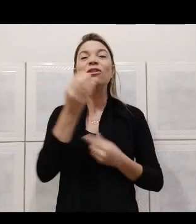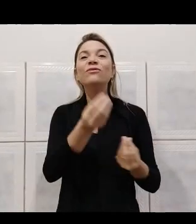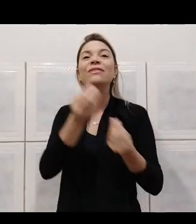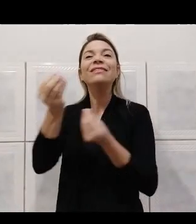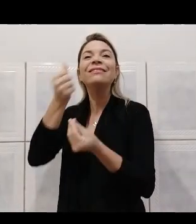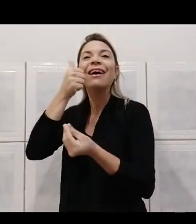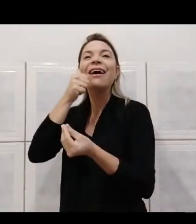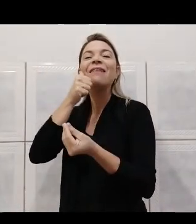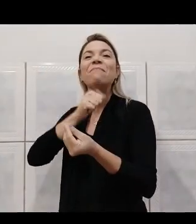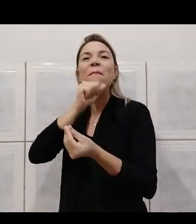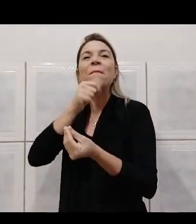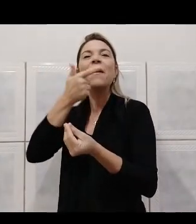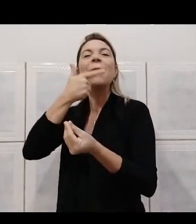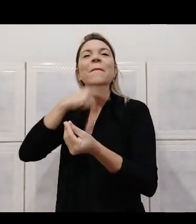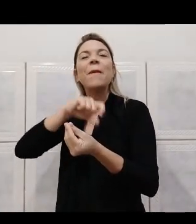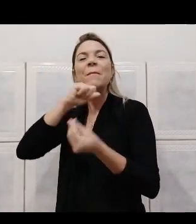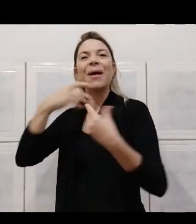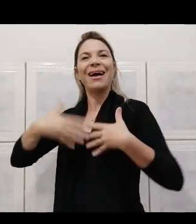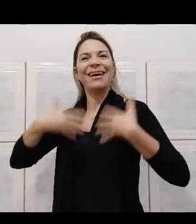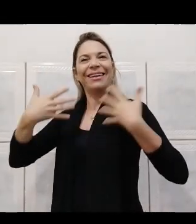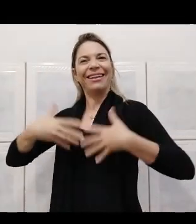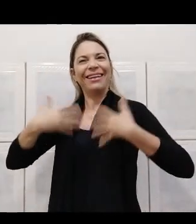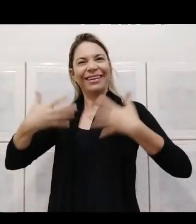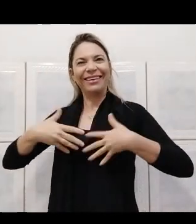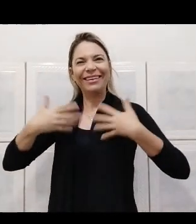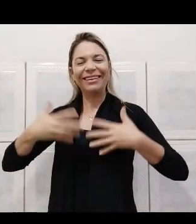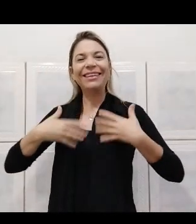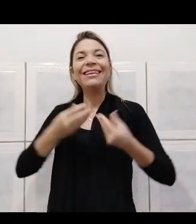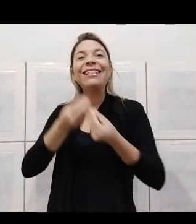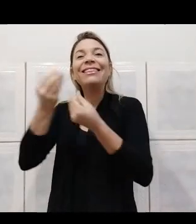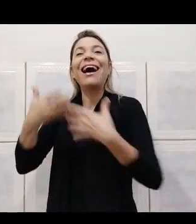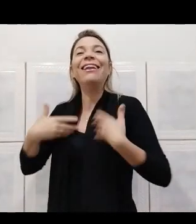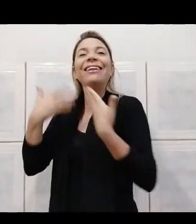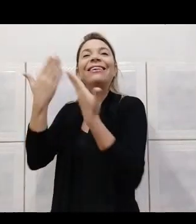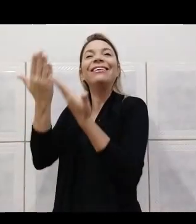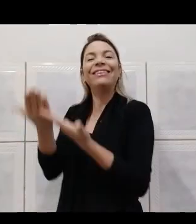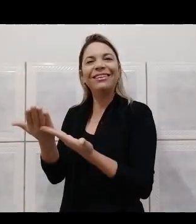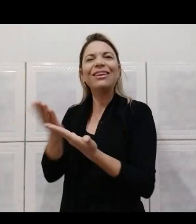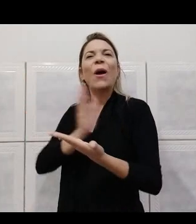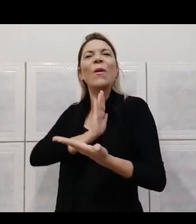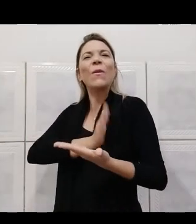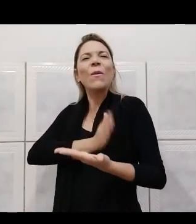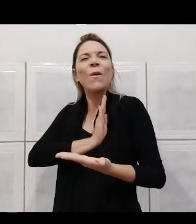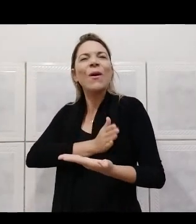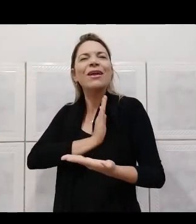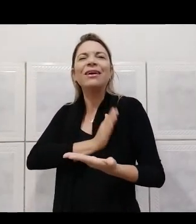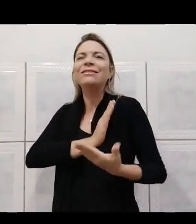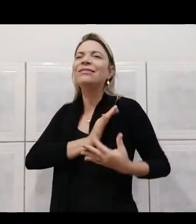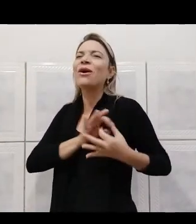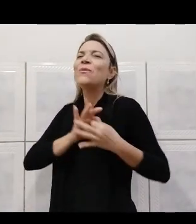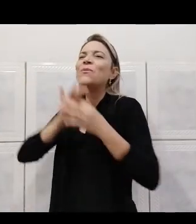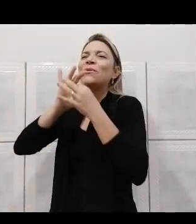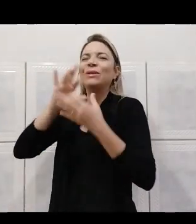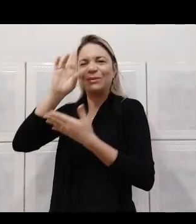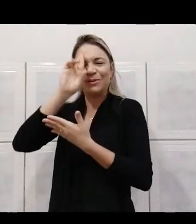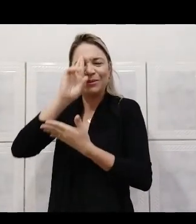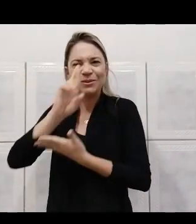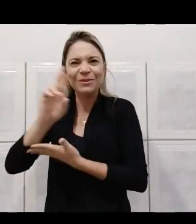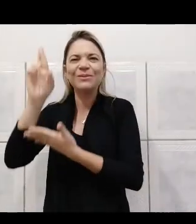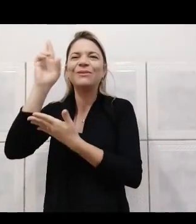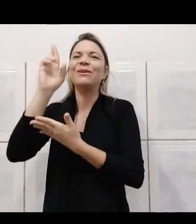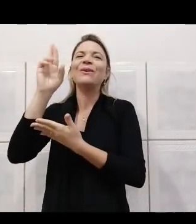deu a luz. Dá-me, filho, o teu coração, e os teus olhos se agradem dos meus